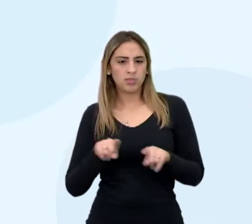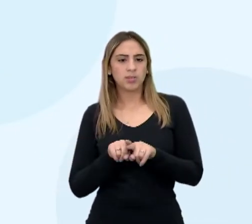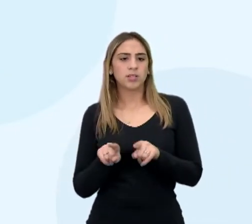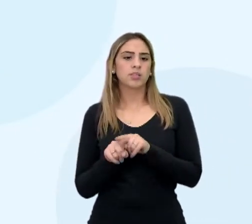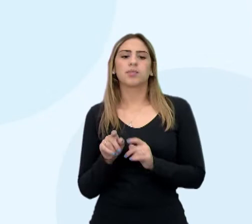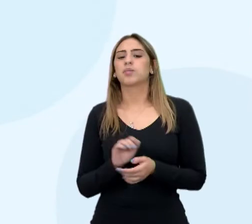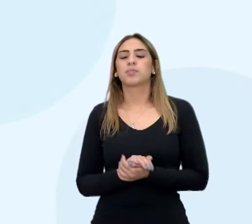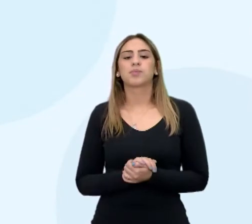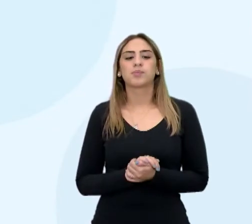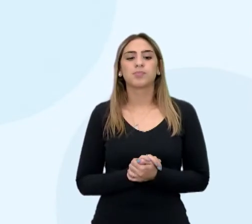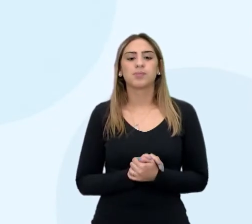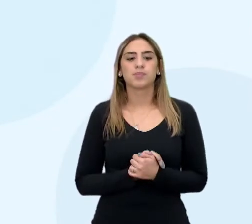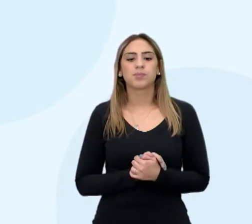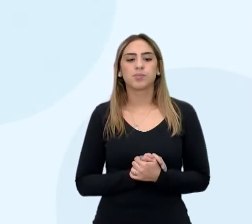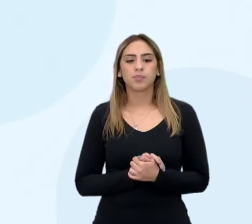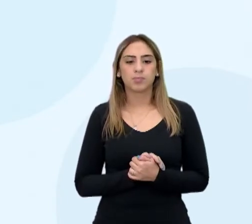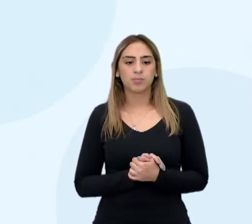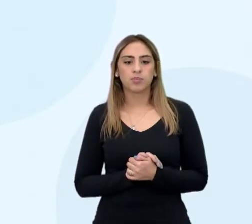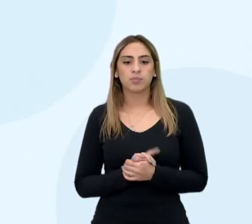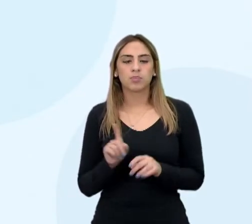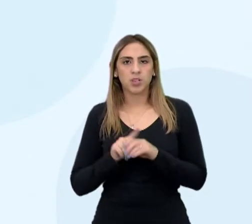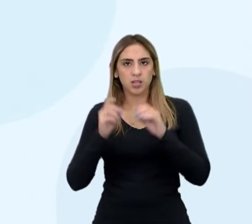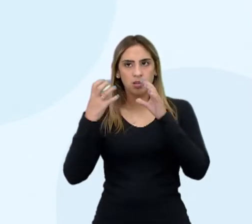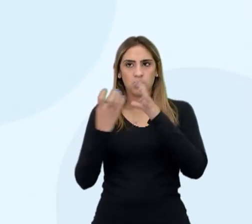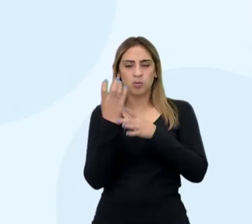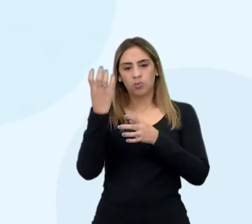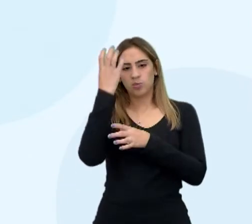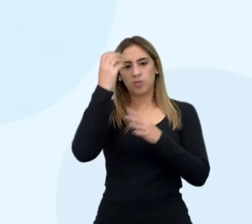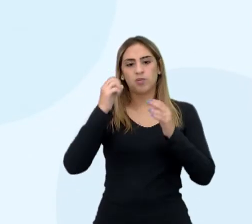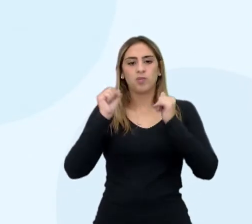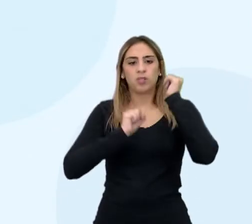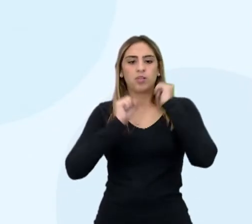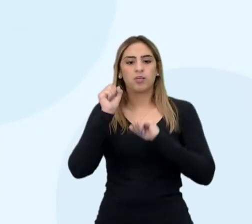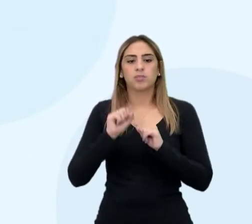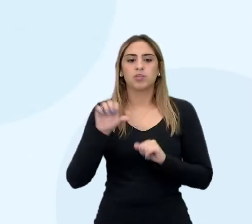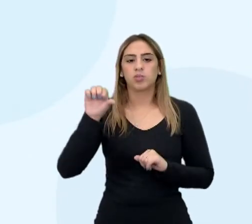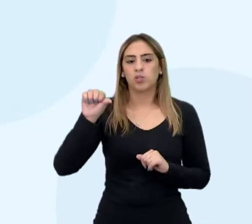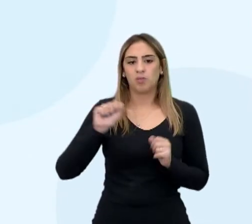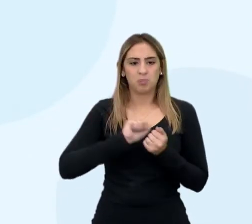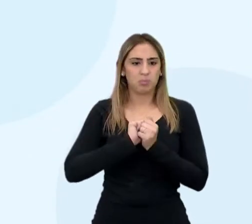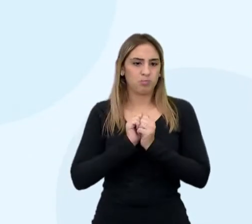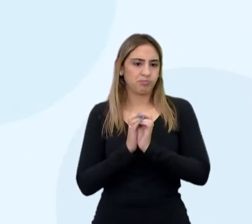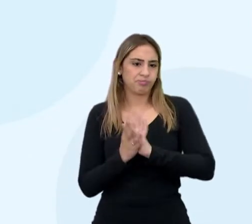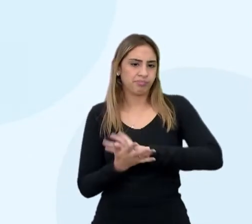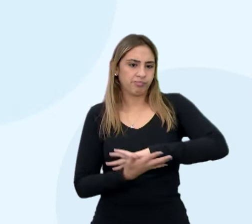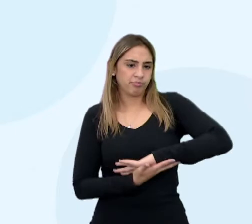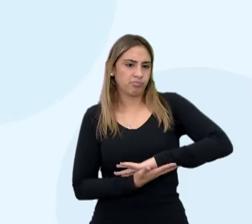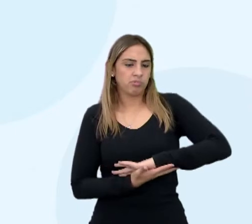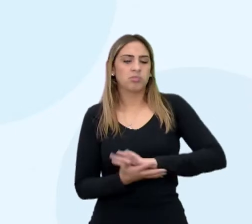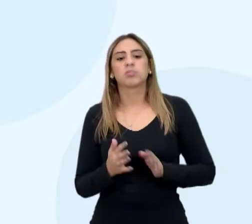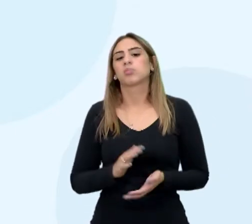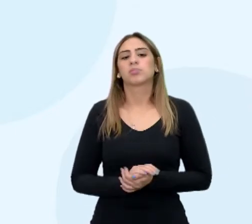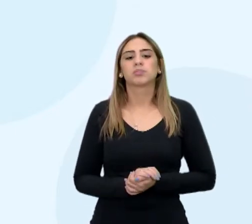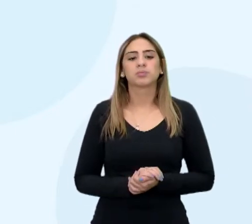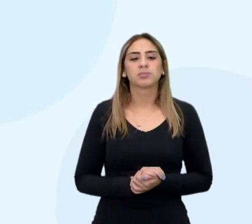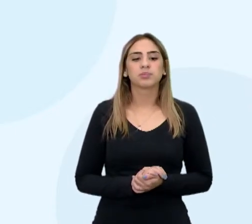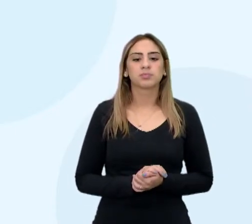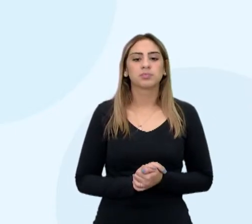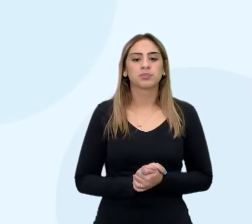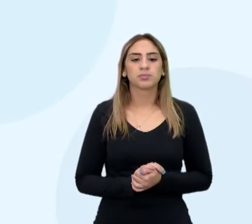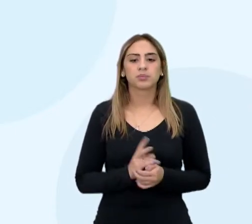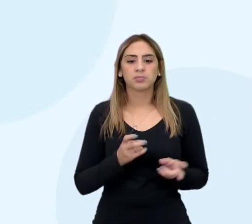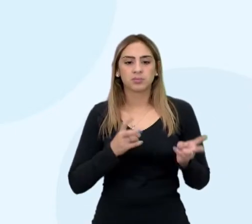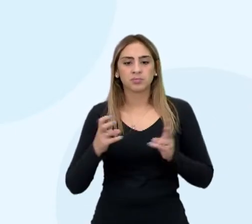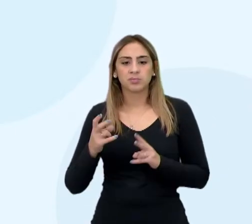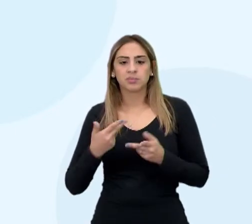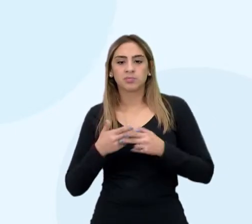campanários e chaminés de fábricas. O 9 é desastroso, desmoronamento de alguns edifícios, há danos consideráveis